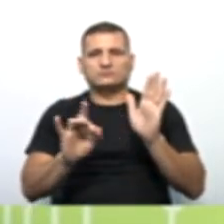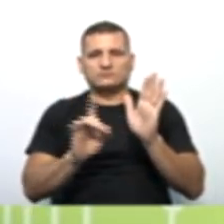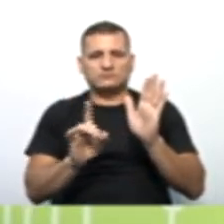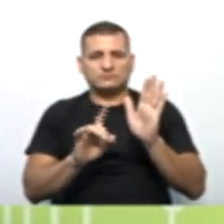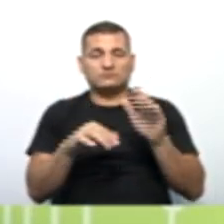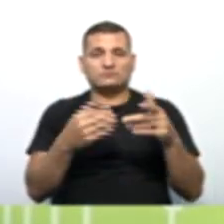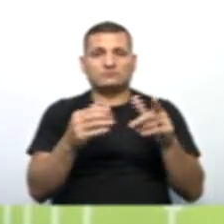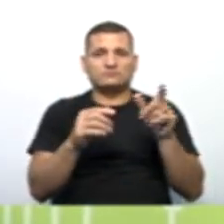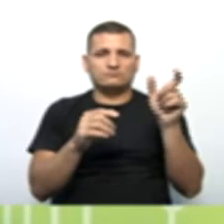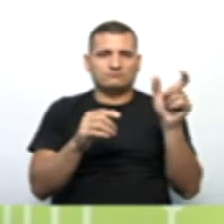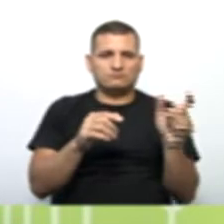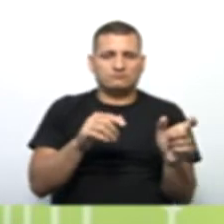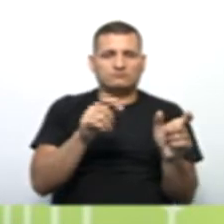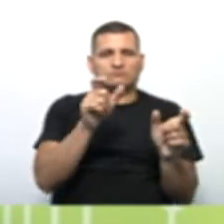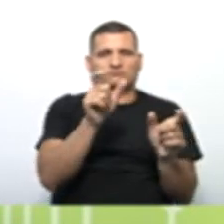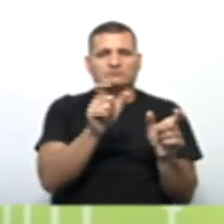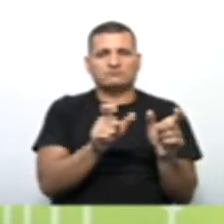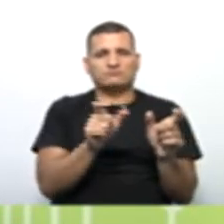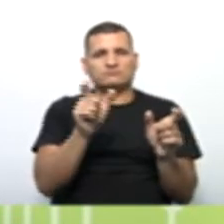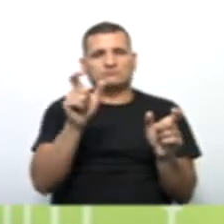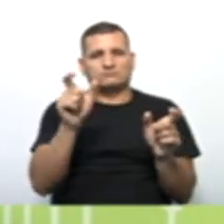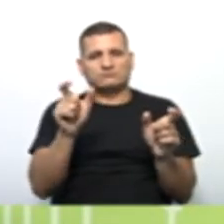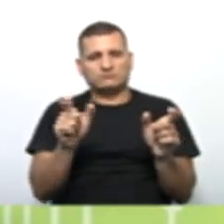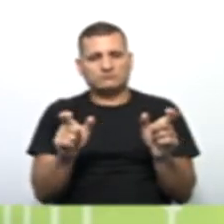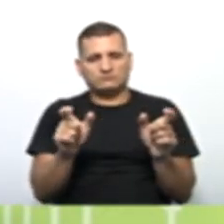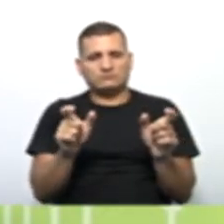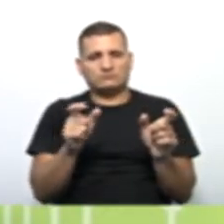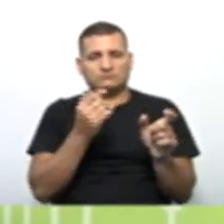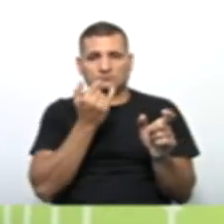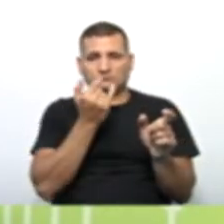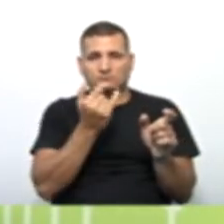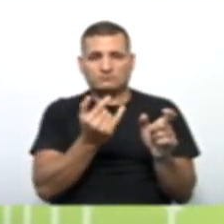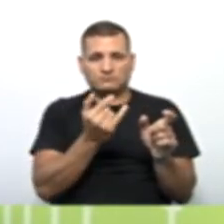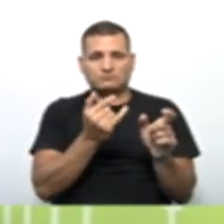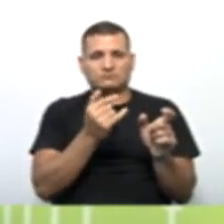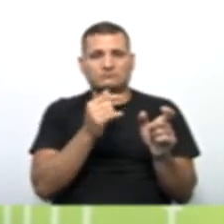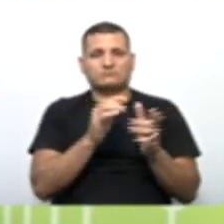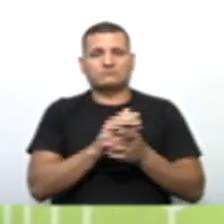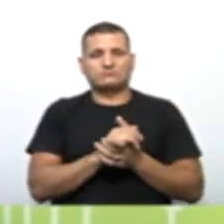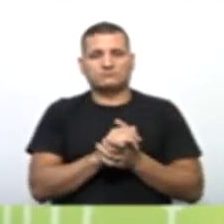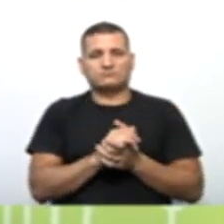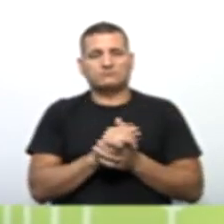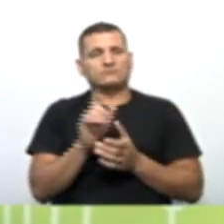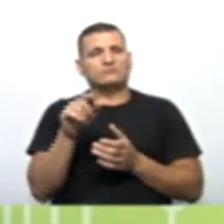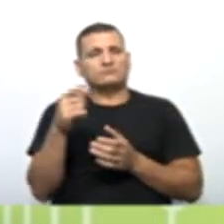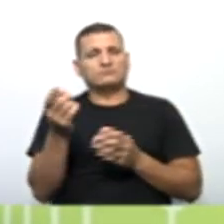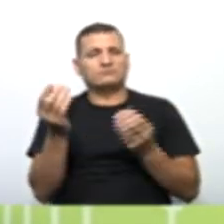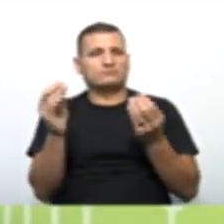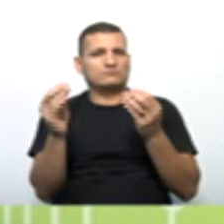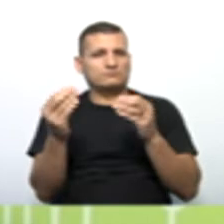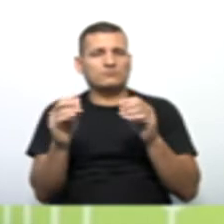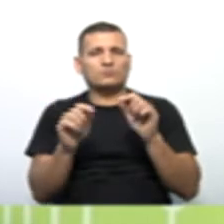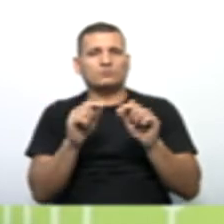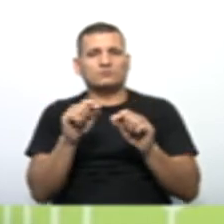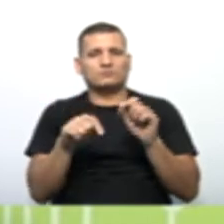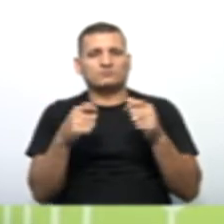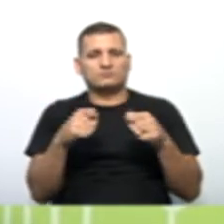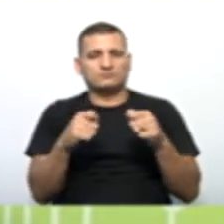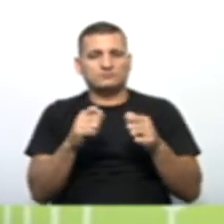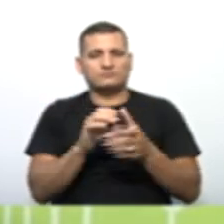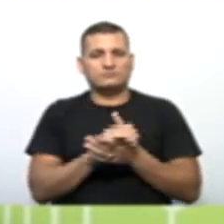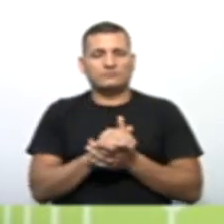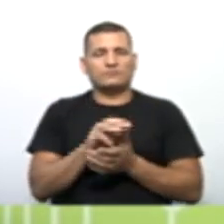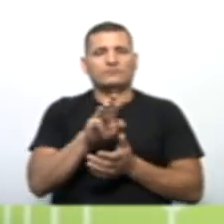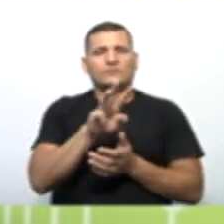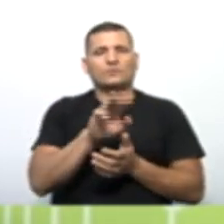divide em colunas uma coisa que chama a atenção para depois por um link maior lá você diz pô o que realmente precisam e que pede ele